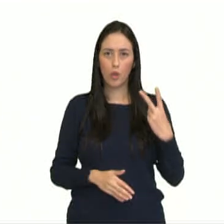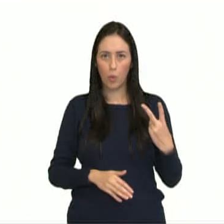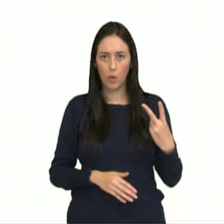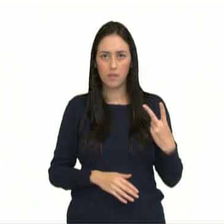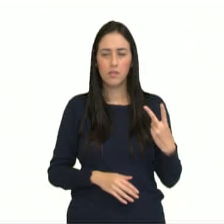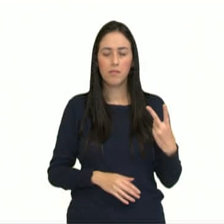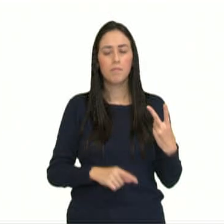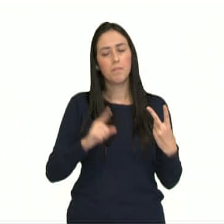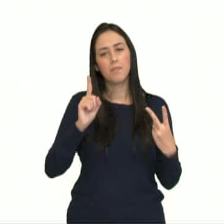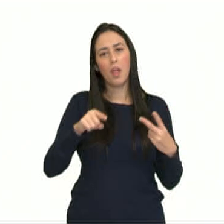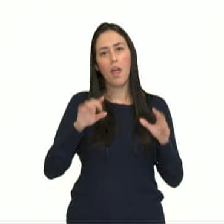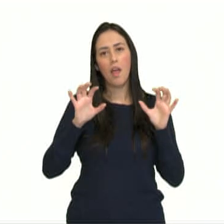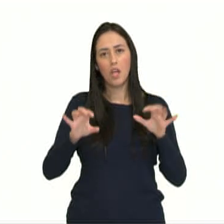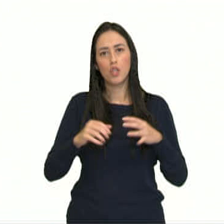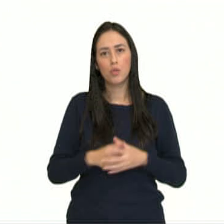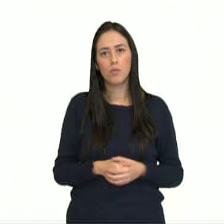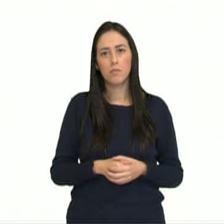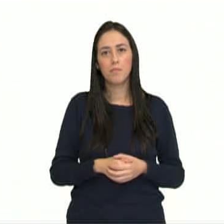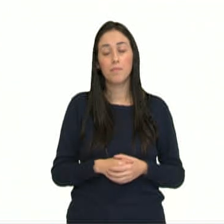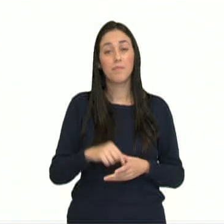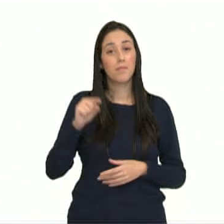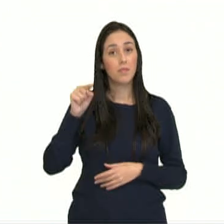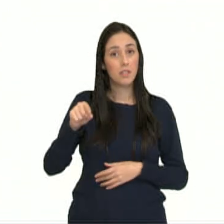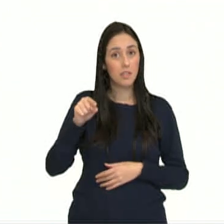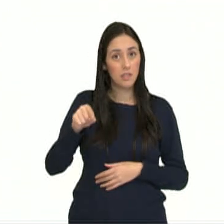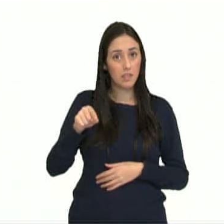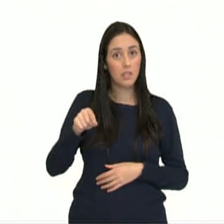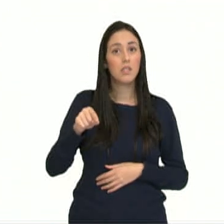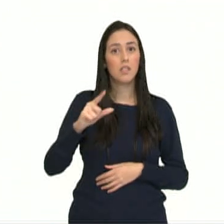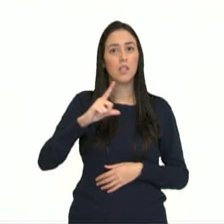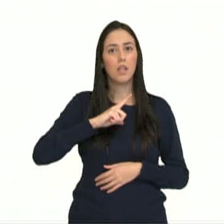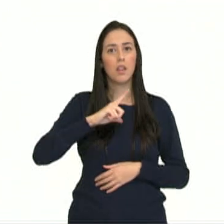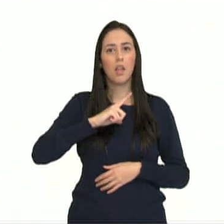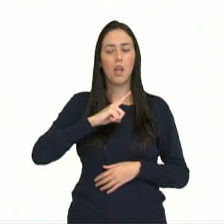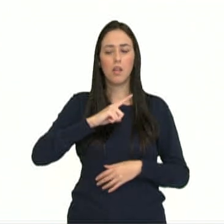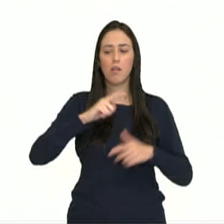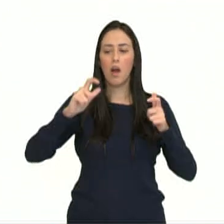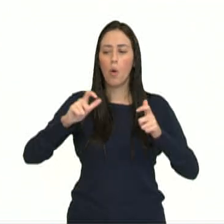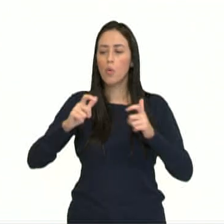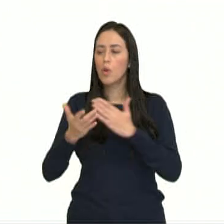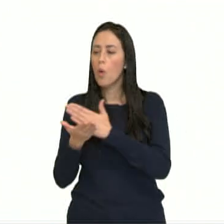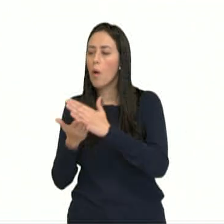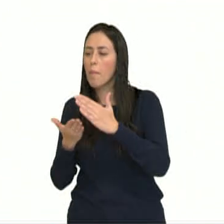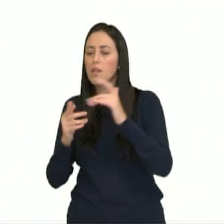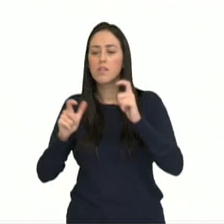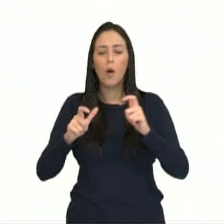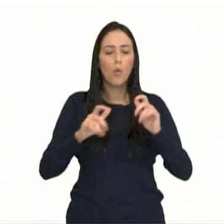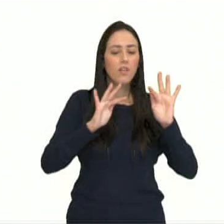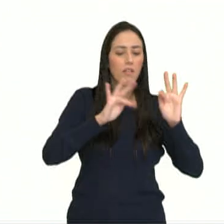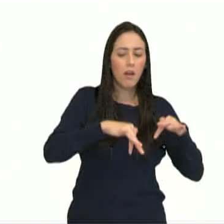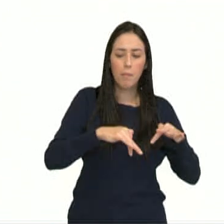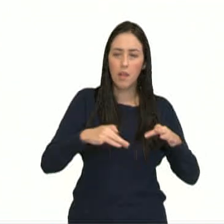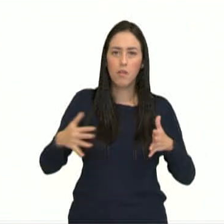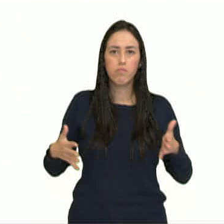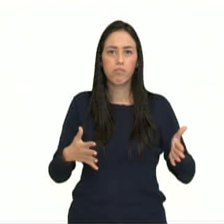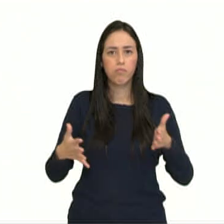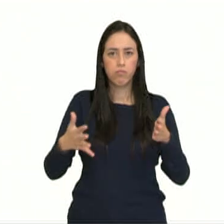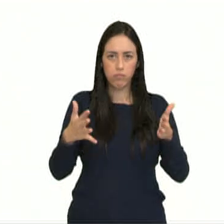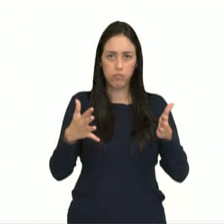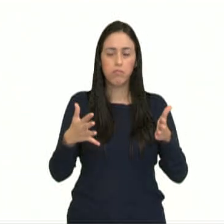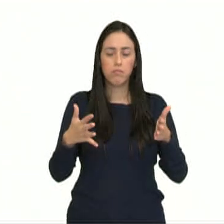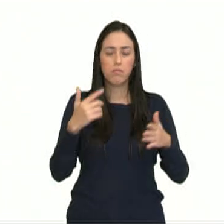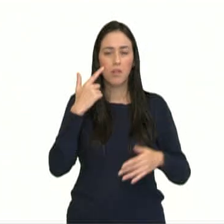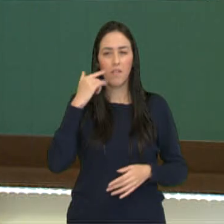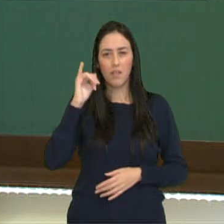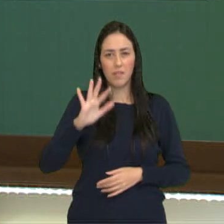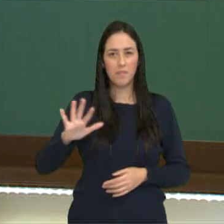é justamente isso. E é ele que vai delimitar aonde começa e aonde termina uma bacia hidrográfica. Que nessa imagem aqui, ó,